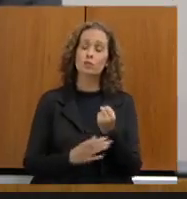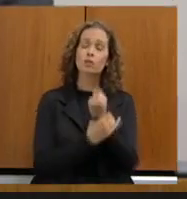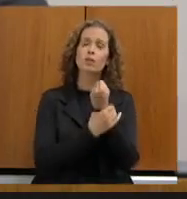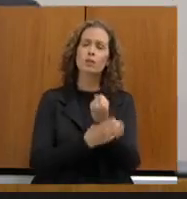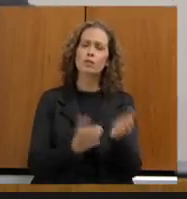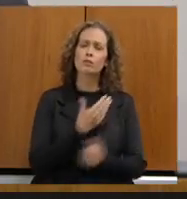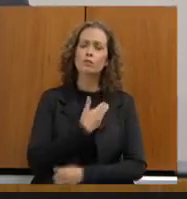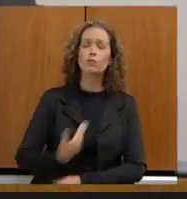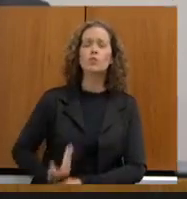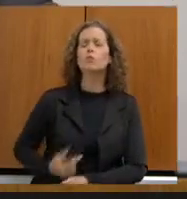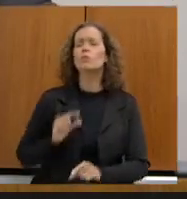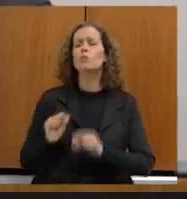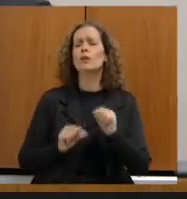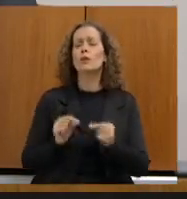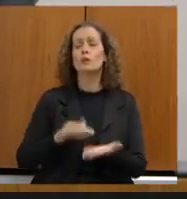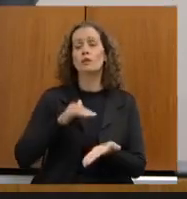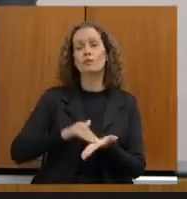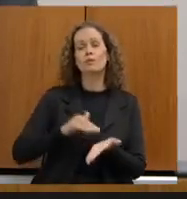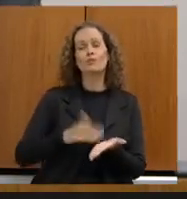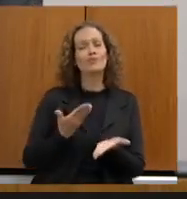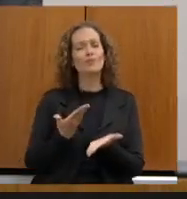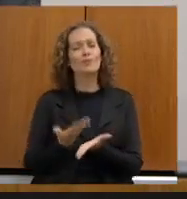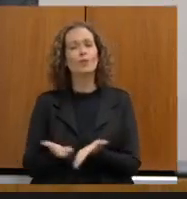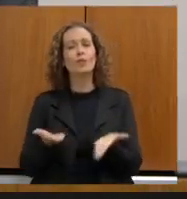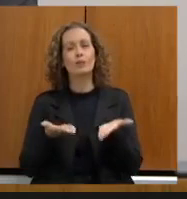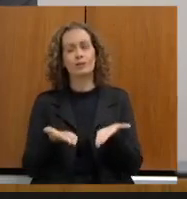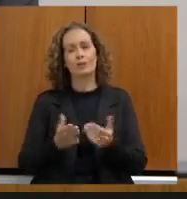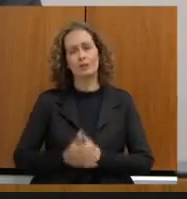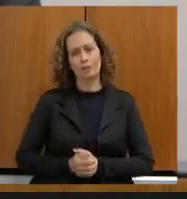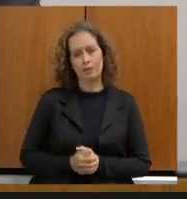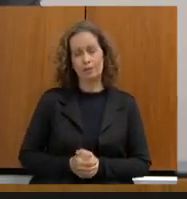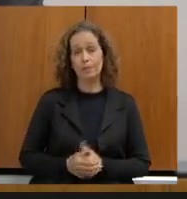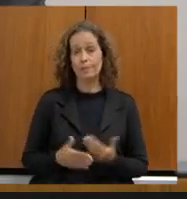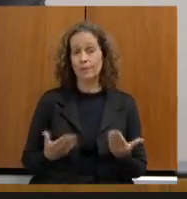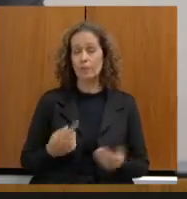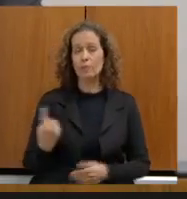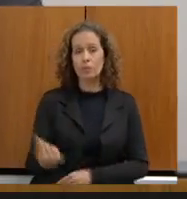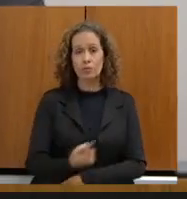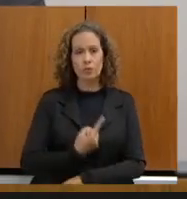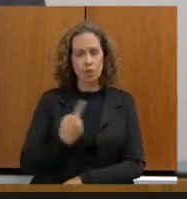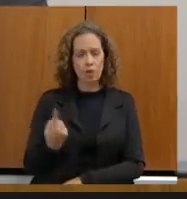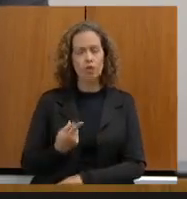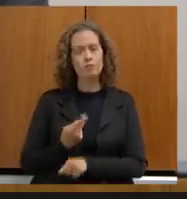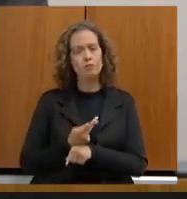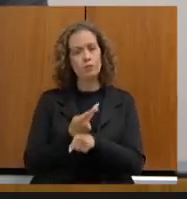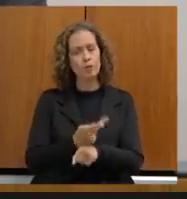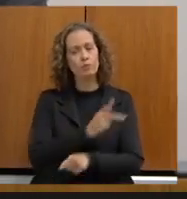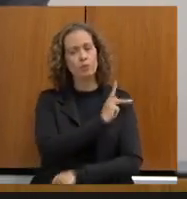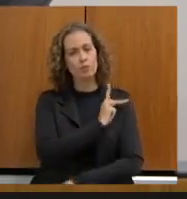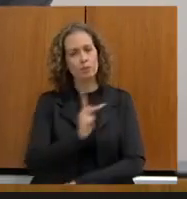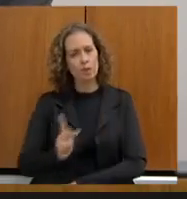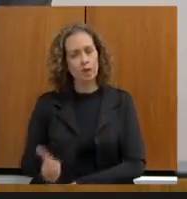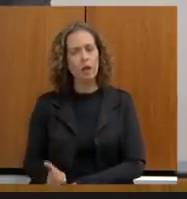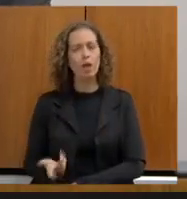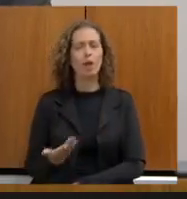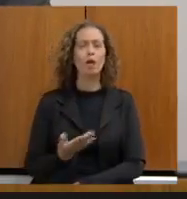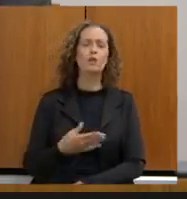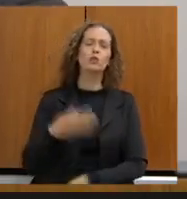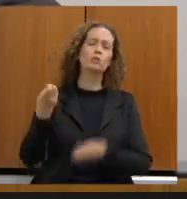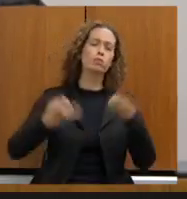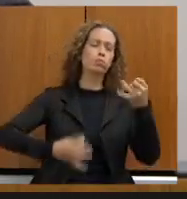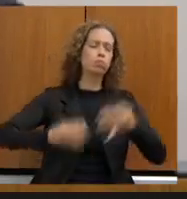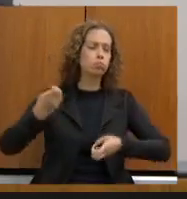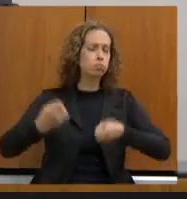não perder os recursos valiosos no momento dificílimo da pasta então nós que fomos até o presidente pautamos a matéria